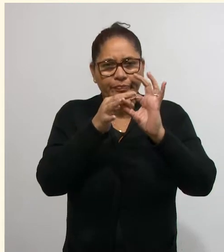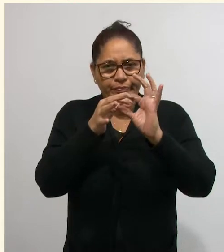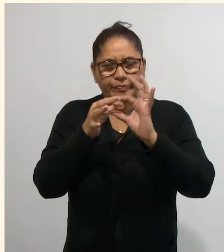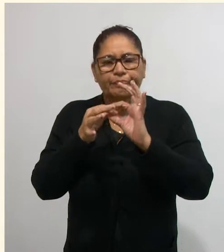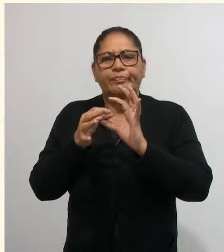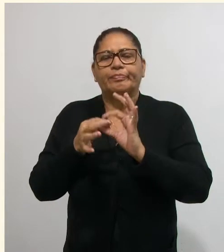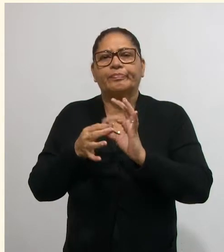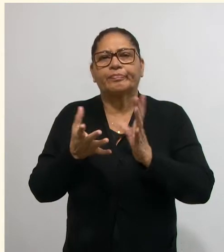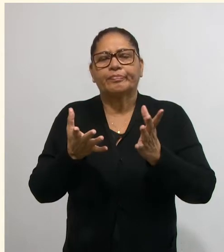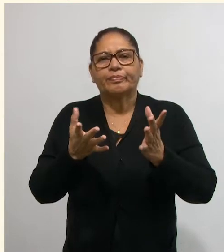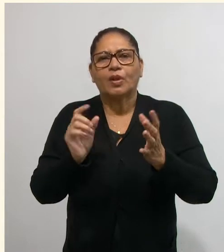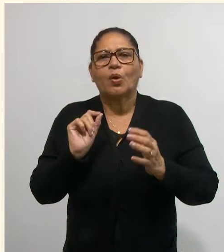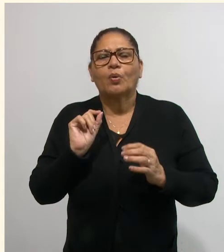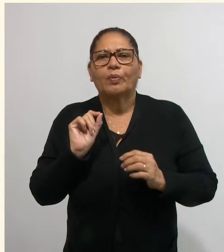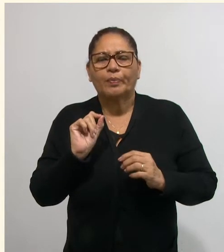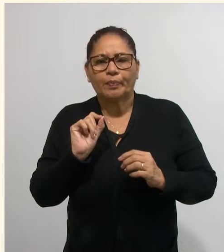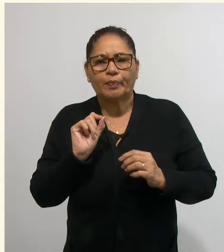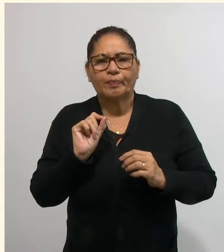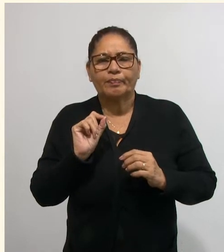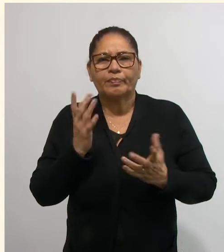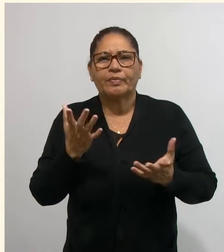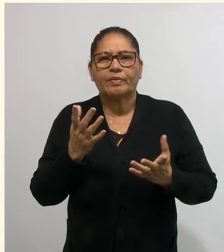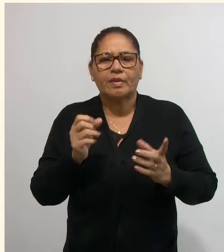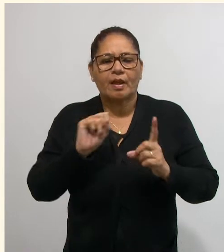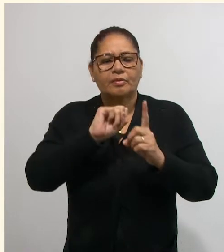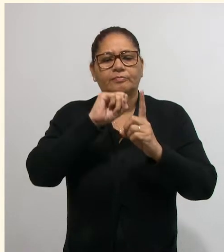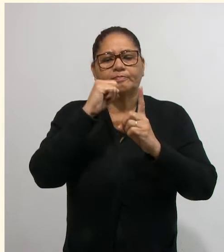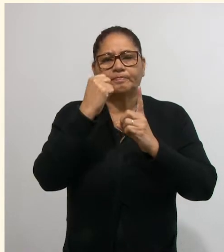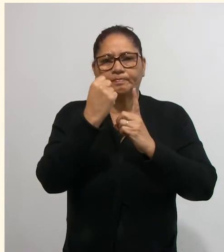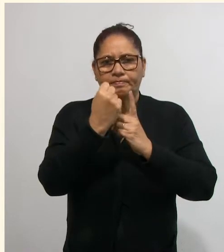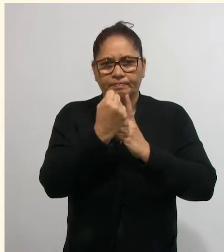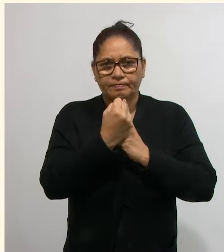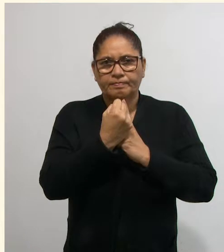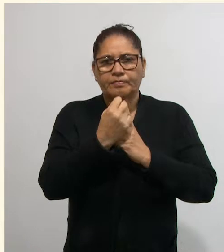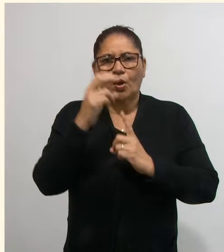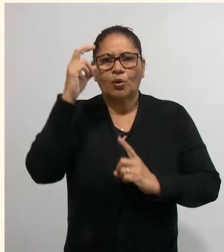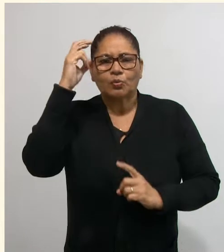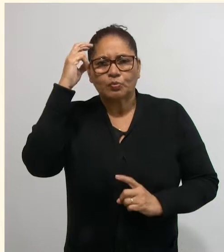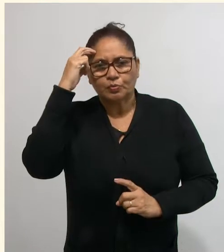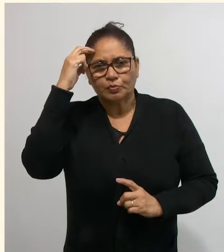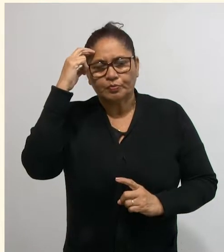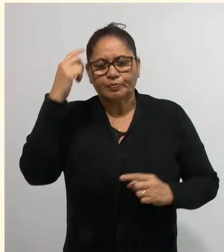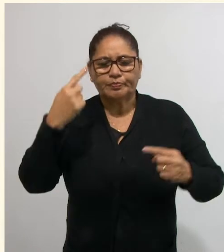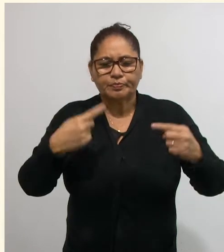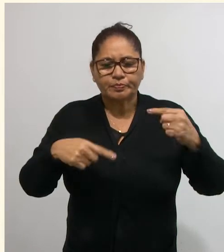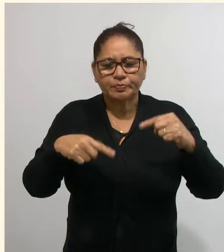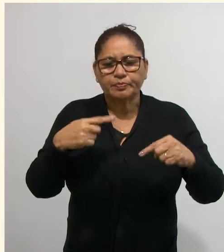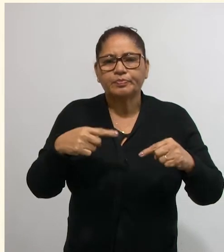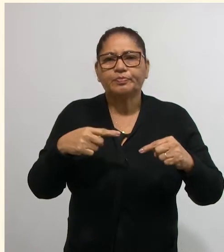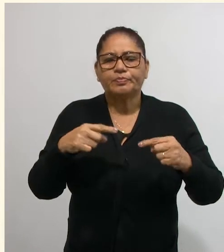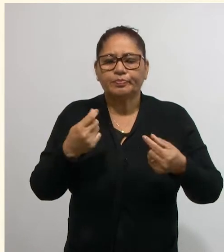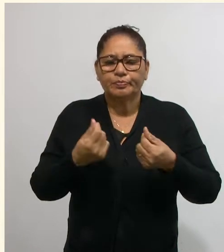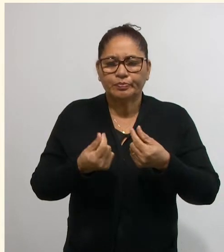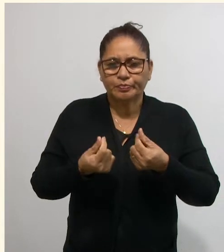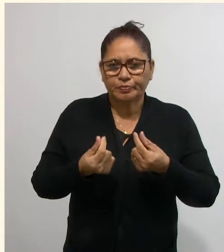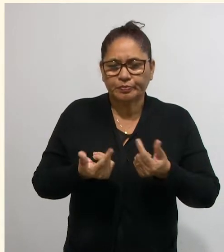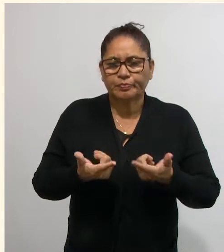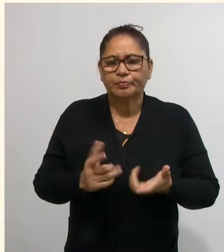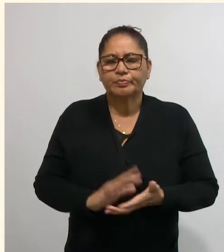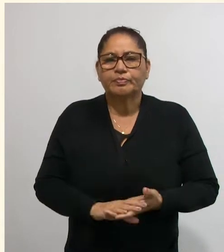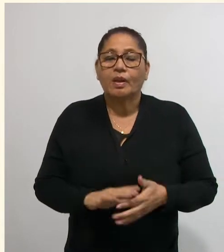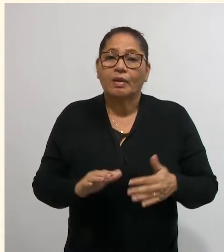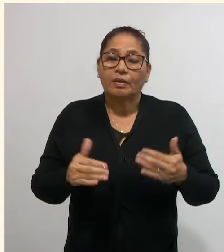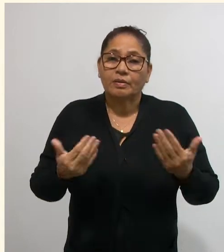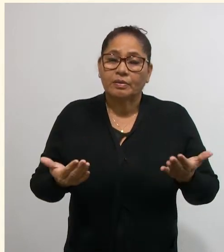Contextualizado. Contextualizando a quê? Ao aspecto social, cultural, político e econômico.